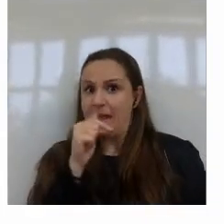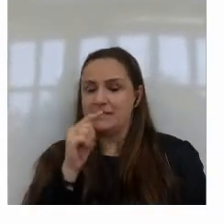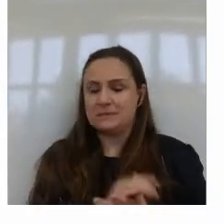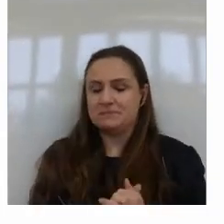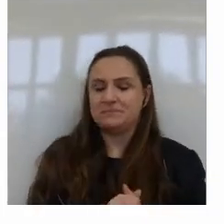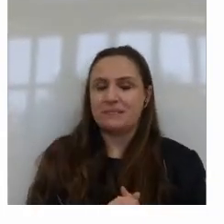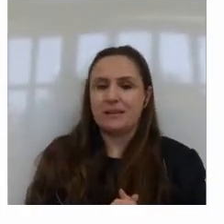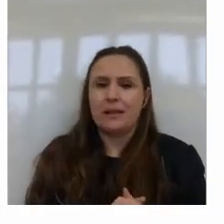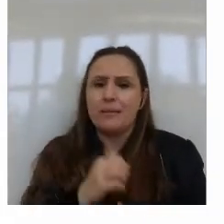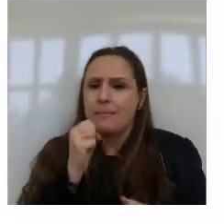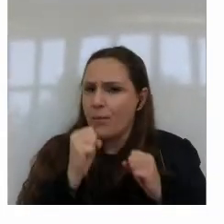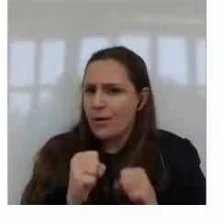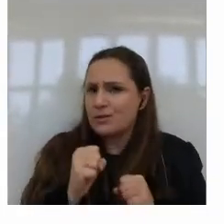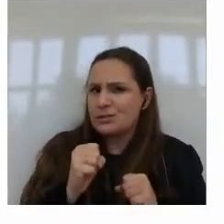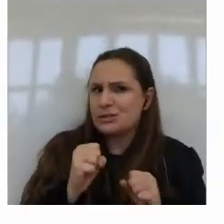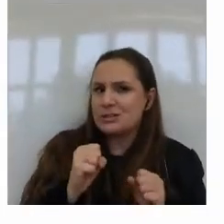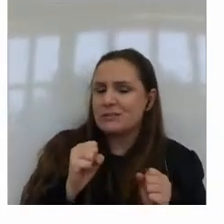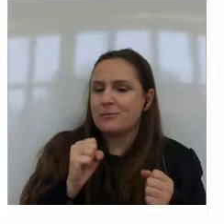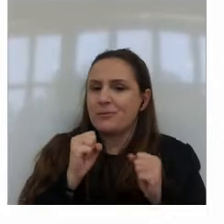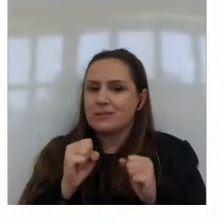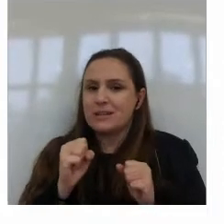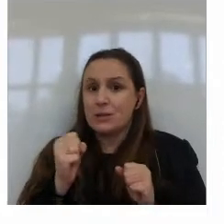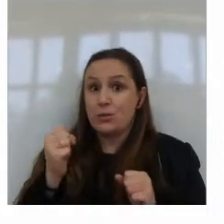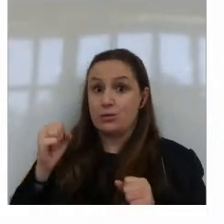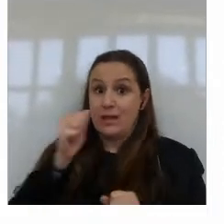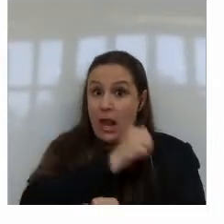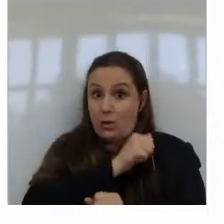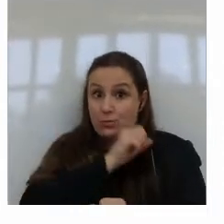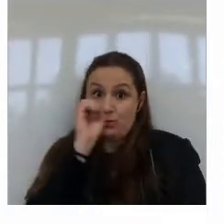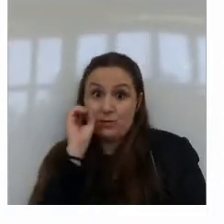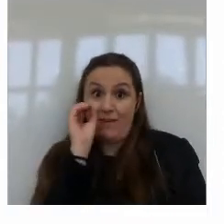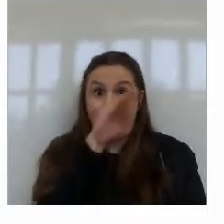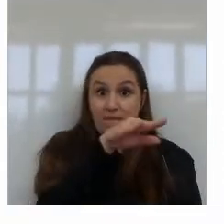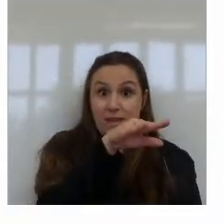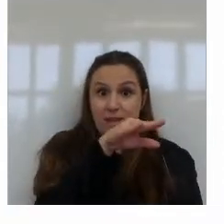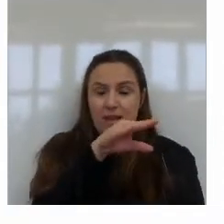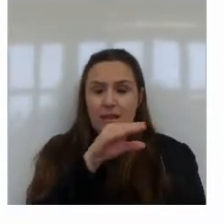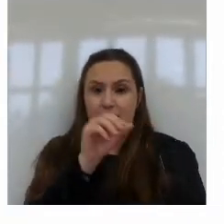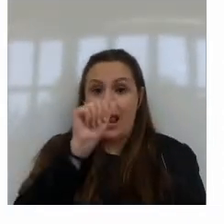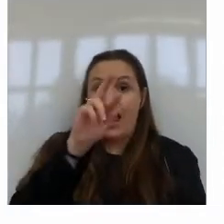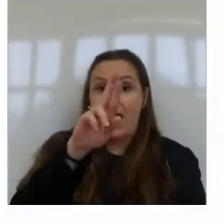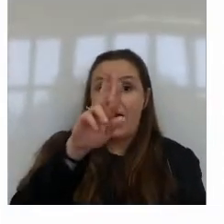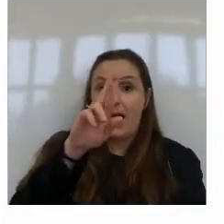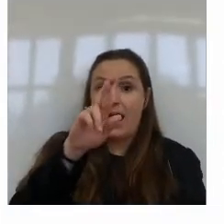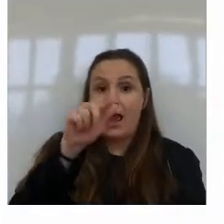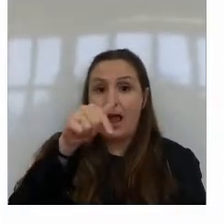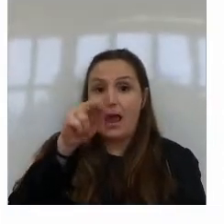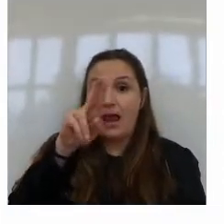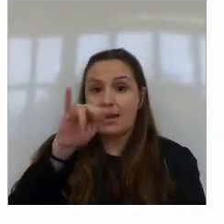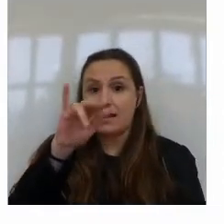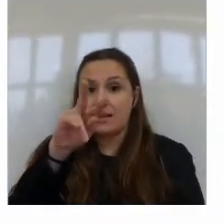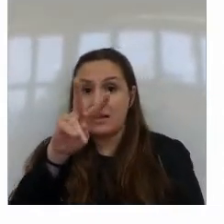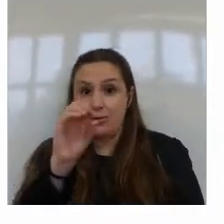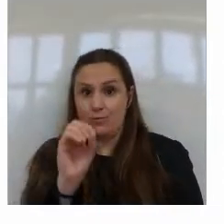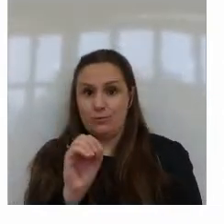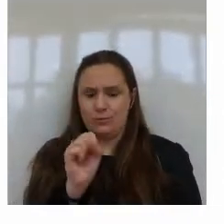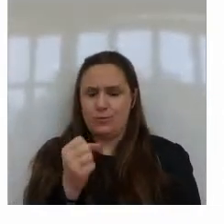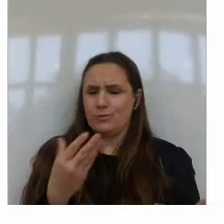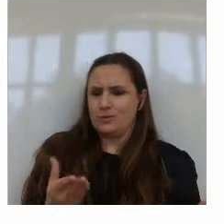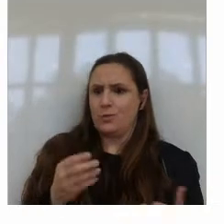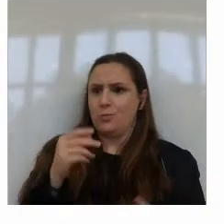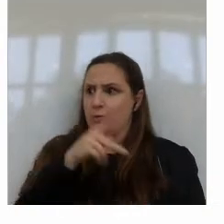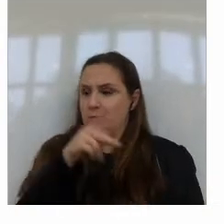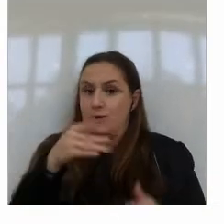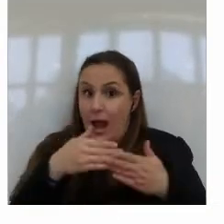atividade tarefa. Essa ferramenta de atividade, ela permite que os alunos enviem arquivos para o componente curricular, ou seja,